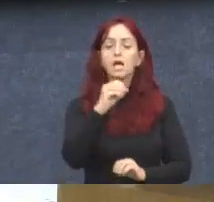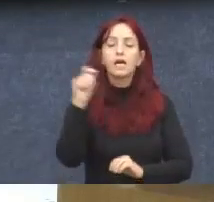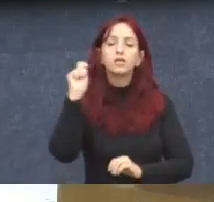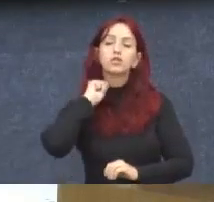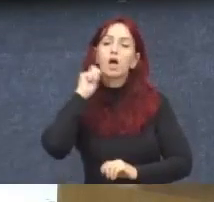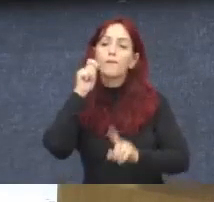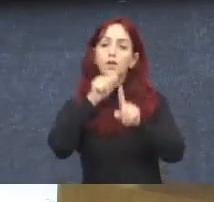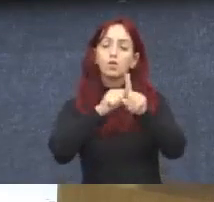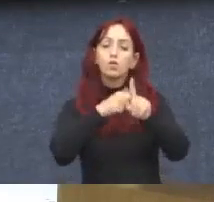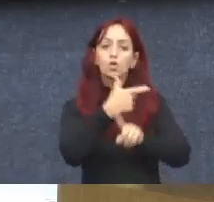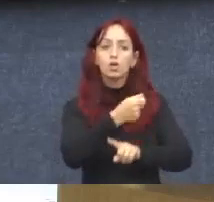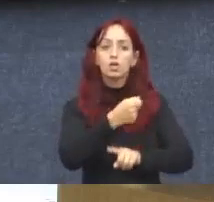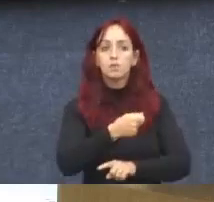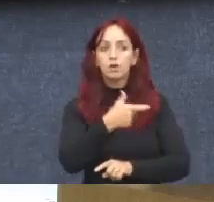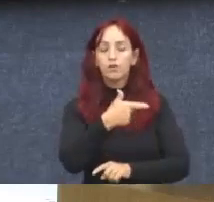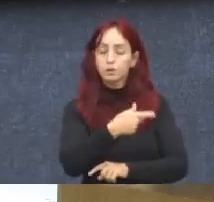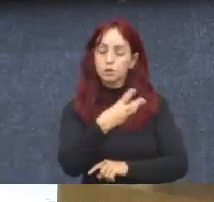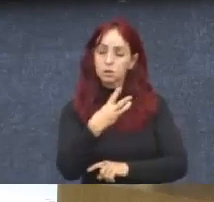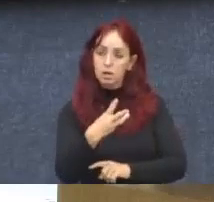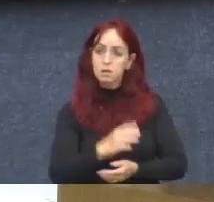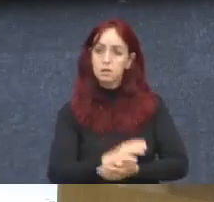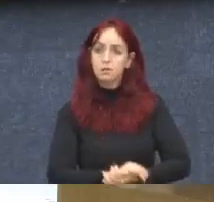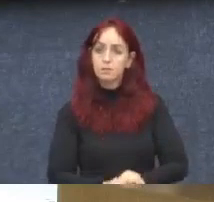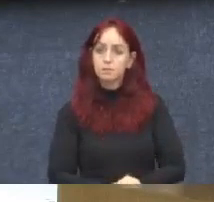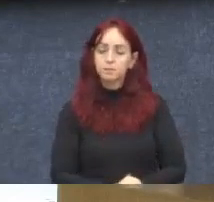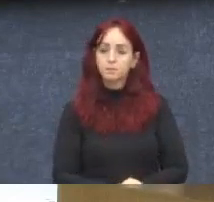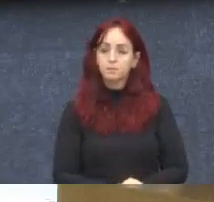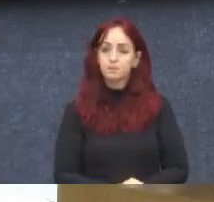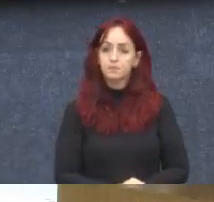de abril de 2023,